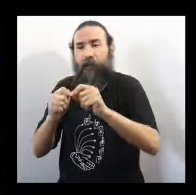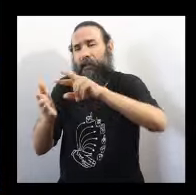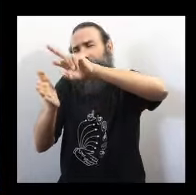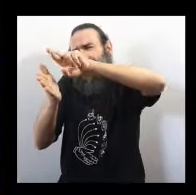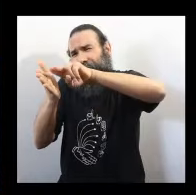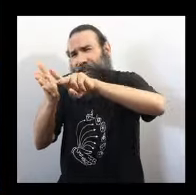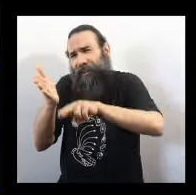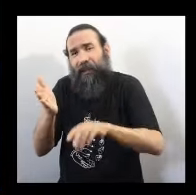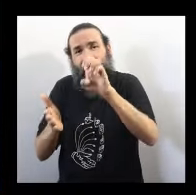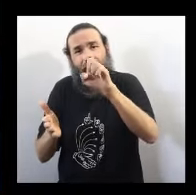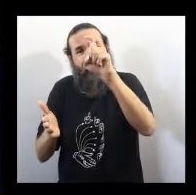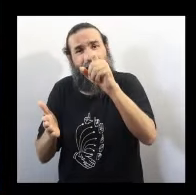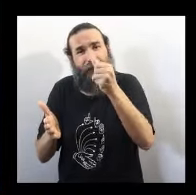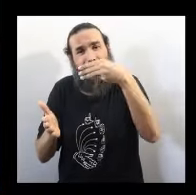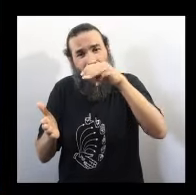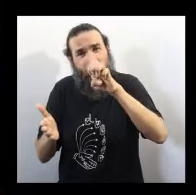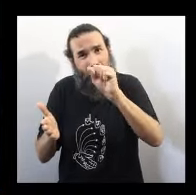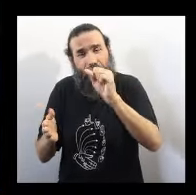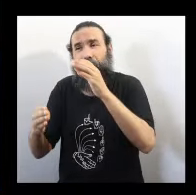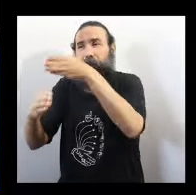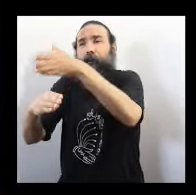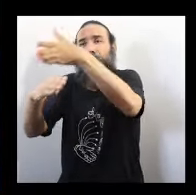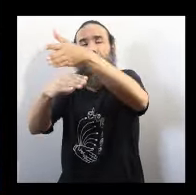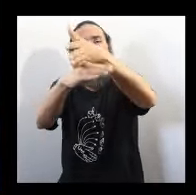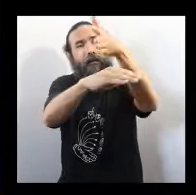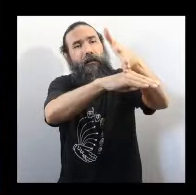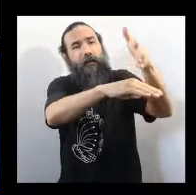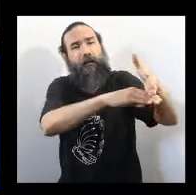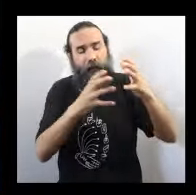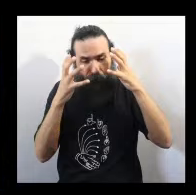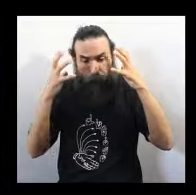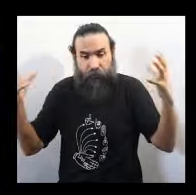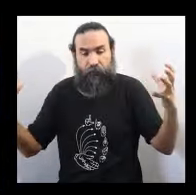nos exames de hospitais uma peregrinação